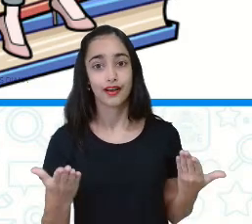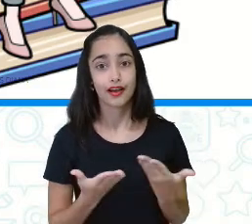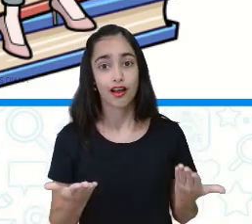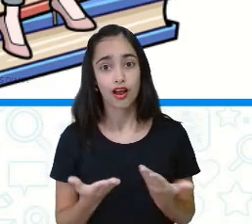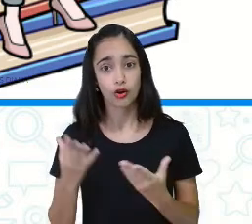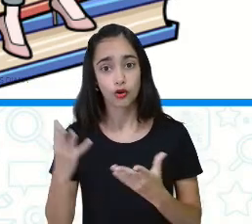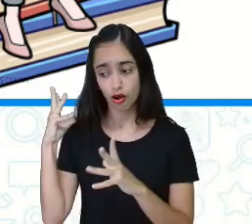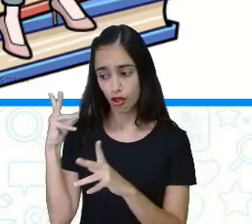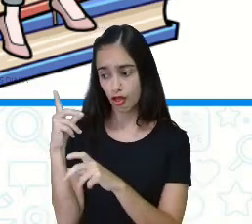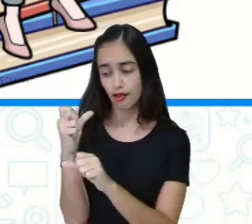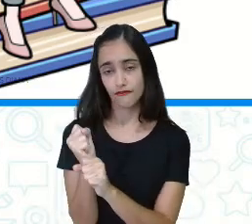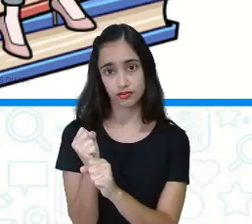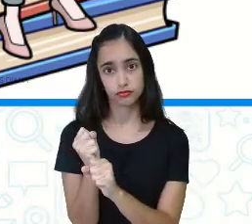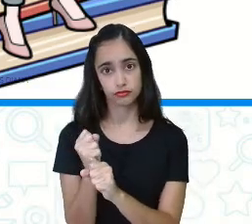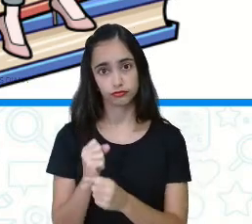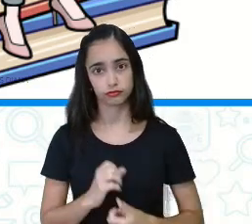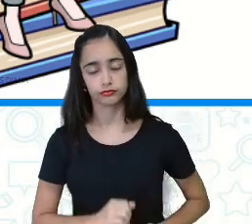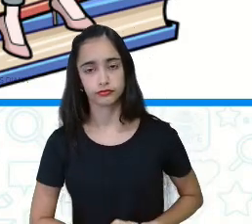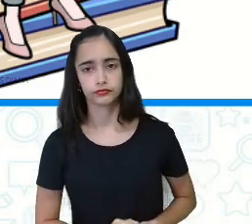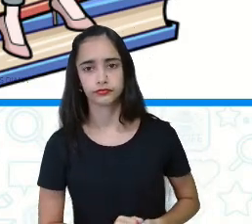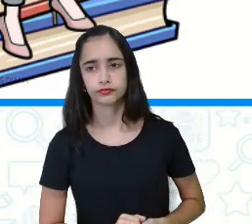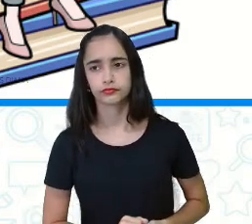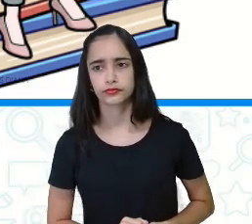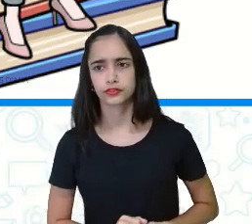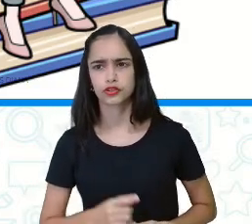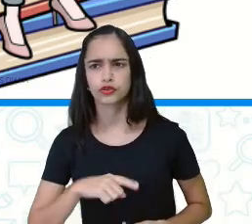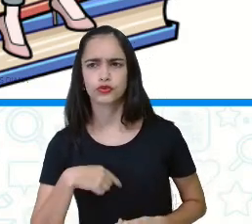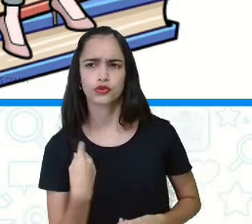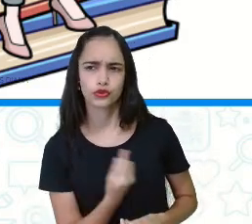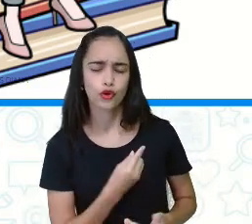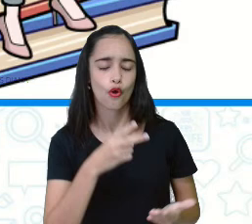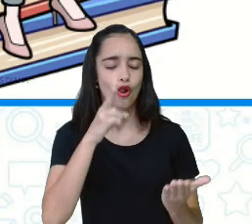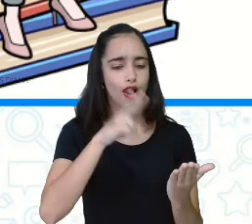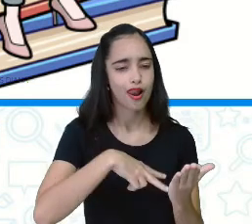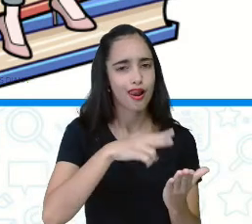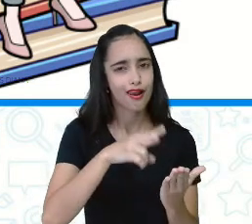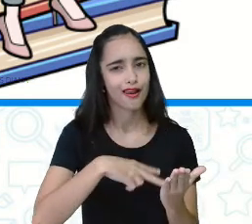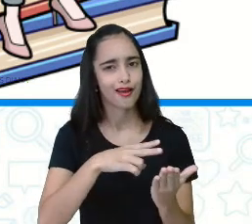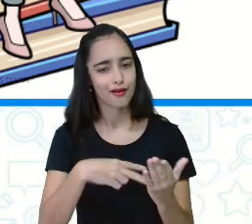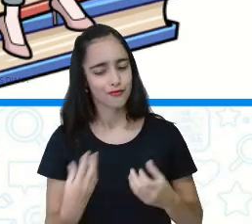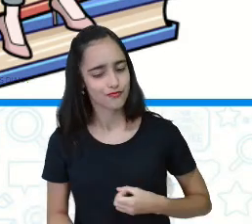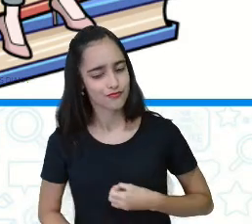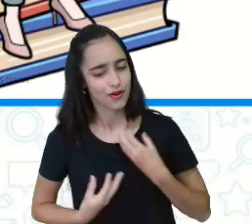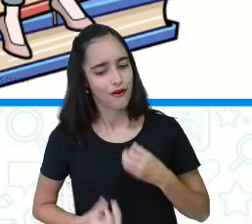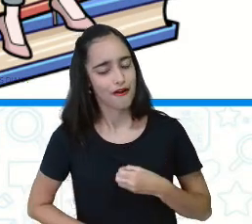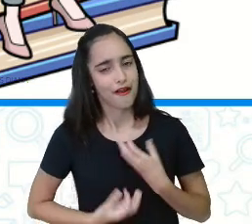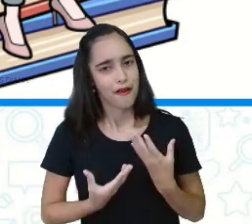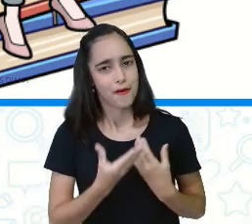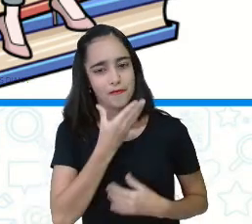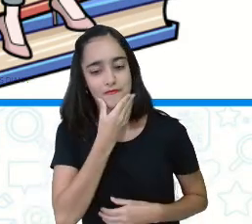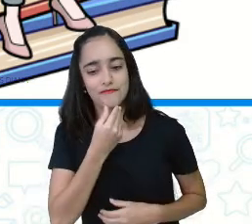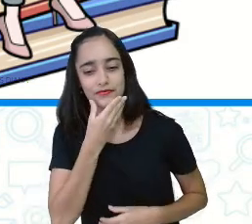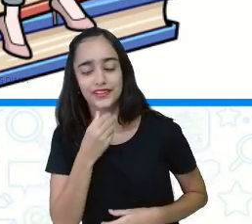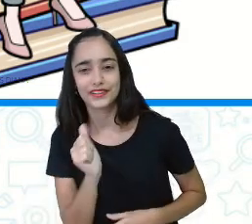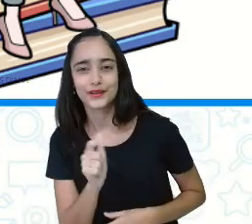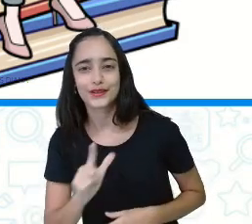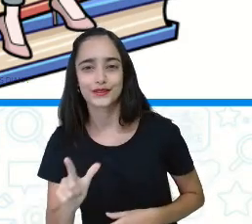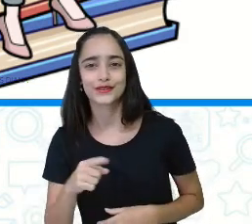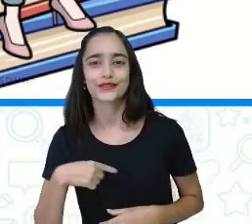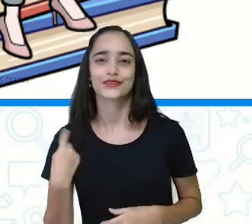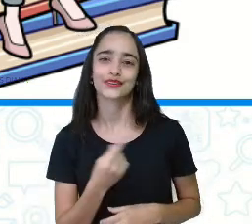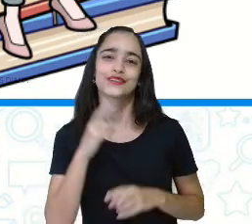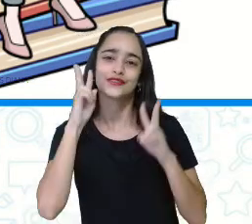a nossa revisão. Além de ler o poema O Menino Azul, revisamos a estrutura, não